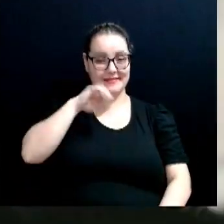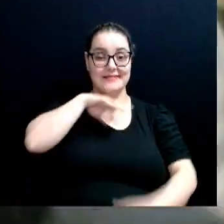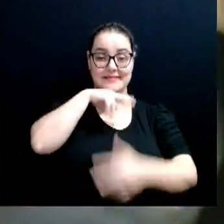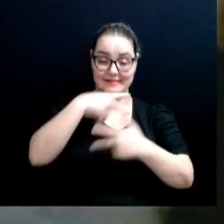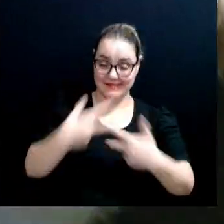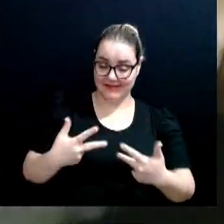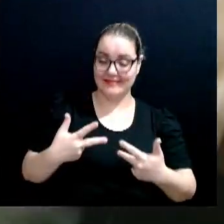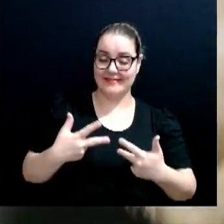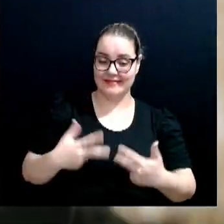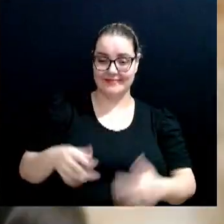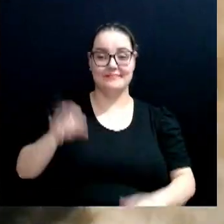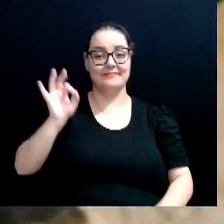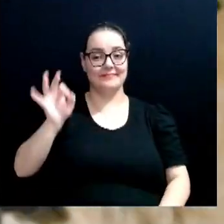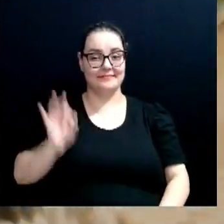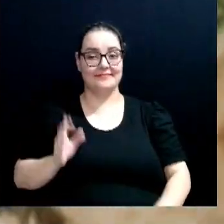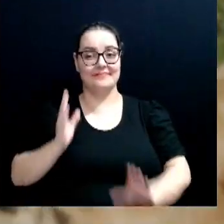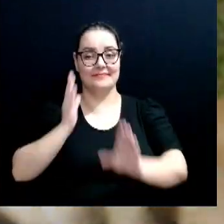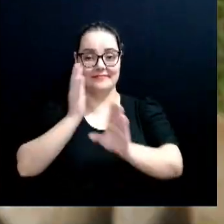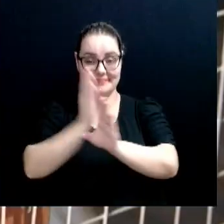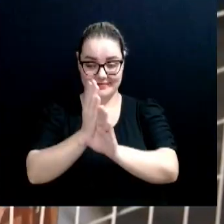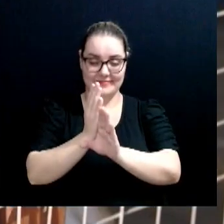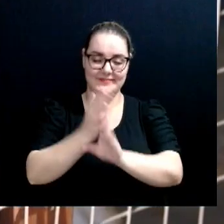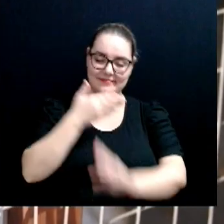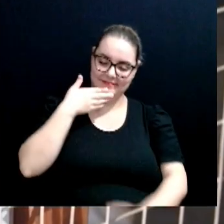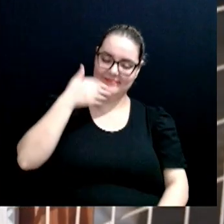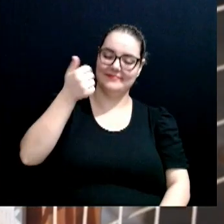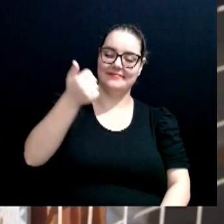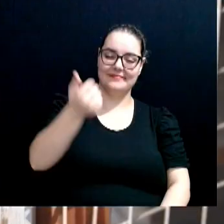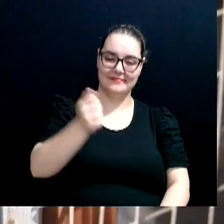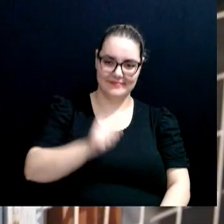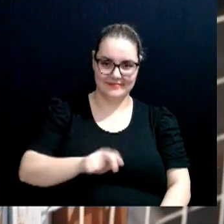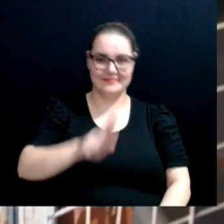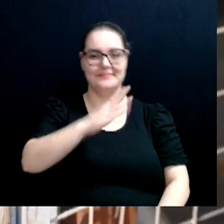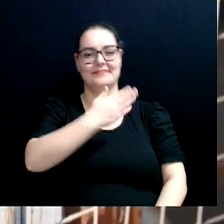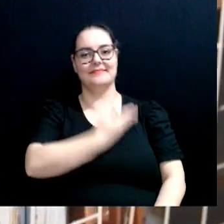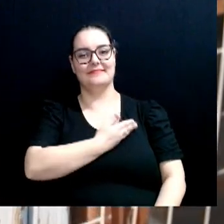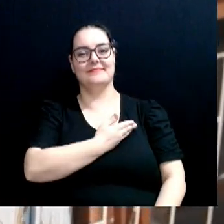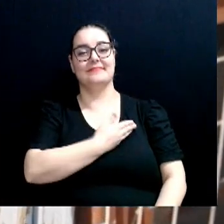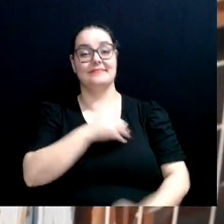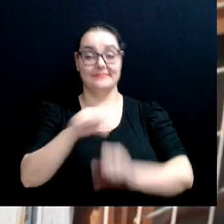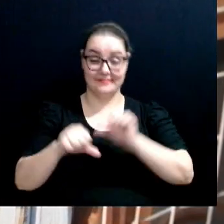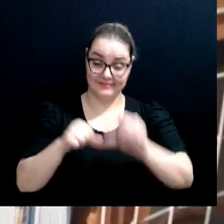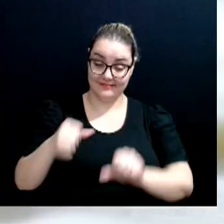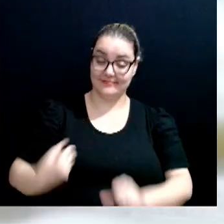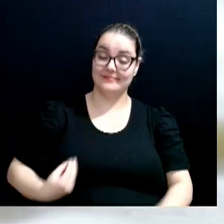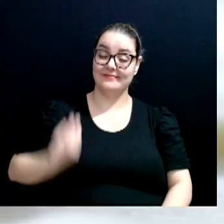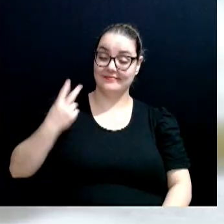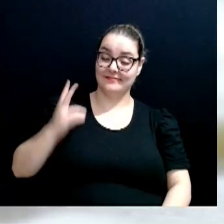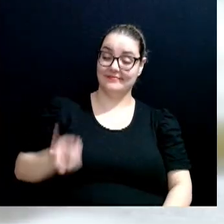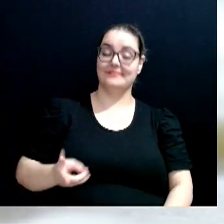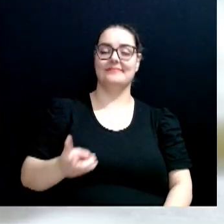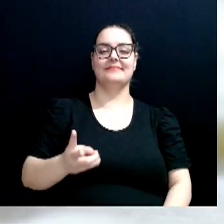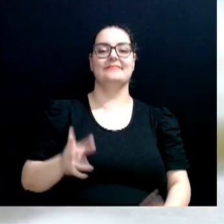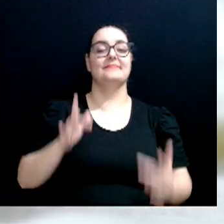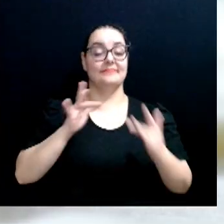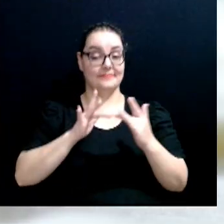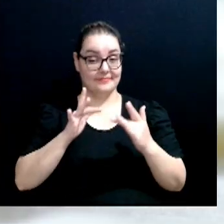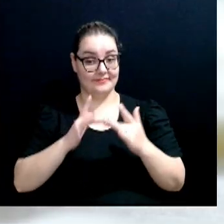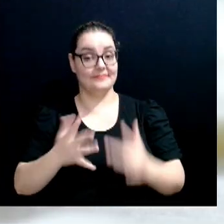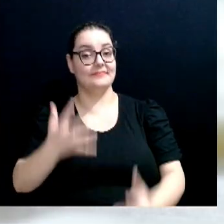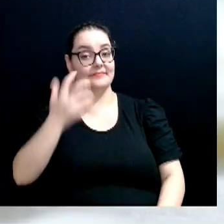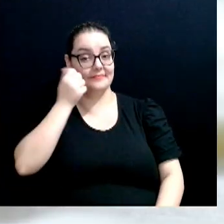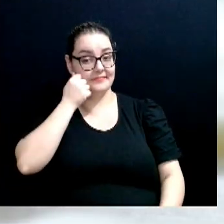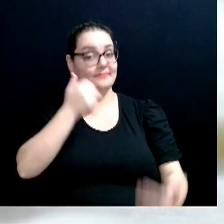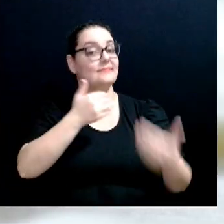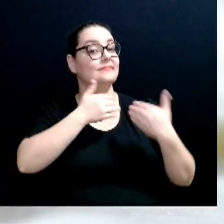chance de encontrar o seu melhor amigo e mudar uma vida para sempre. O contato para a adoção responsável